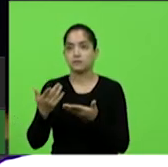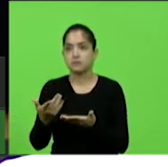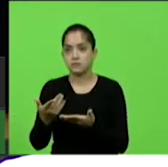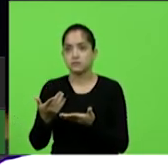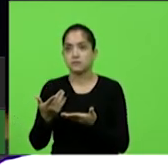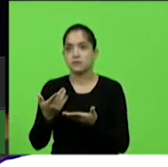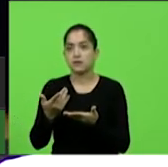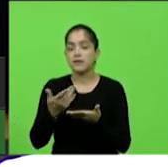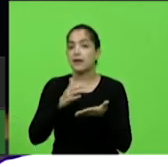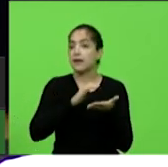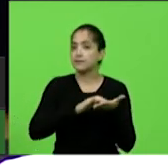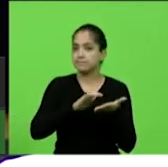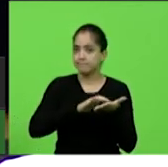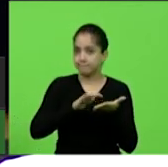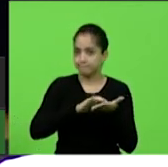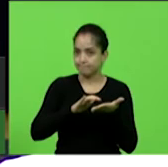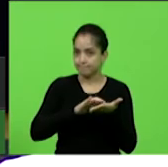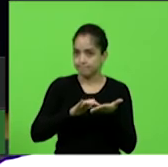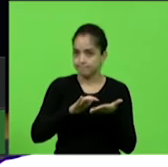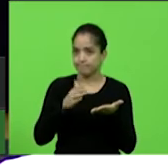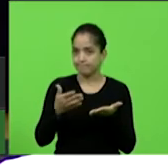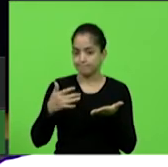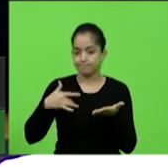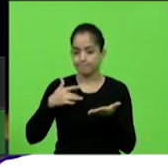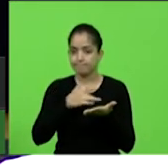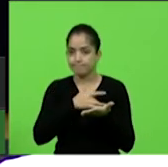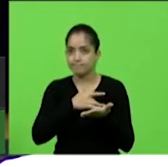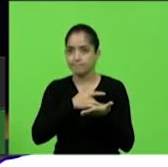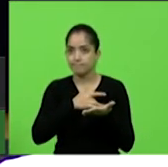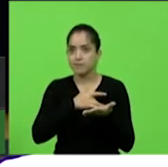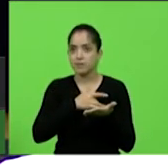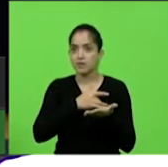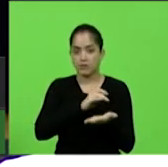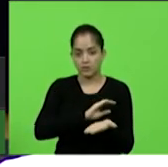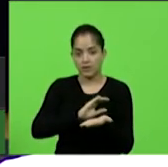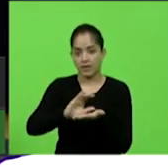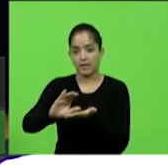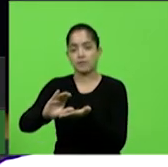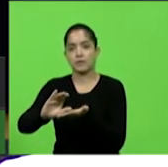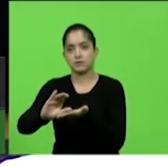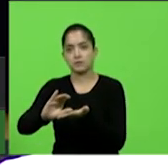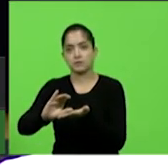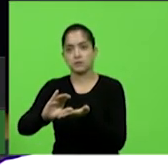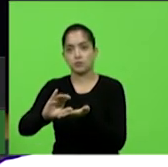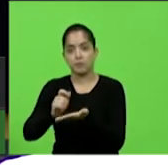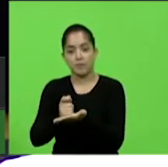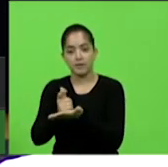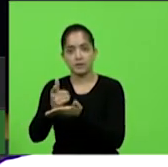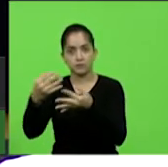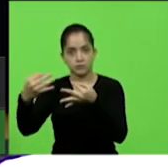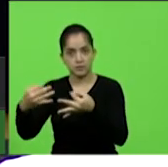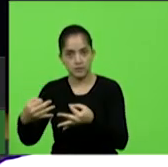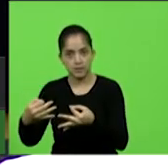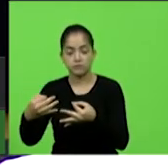que a Secretaria da Saúde não está fazendo a remuneração adequada para o SAMU, o Estado